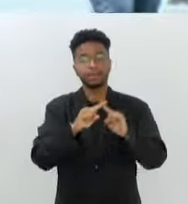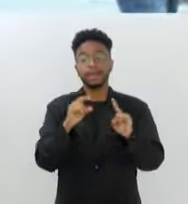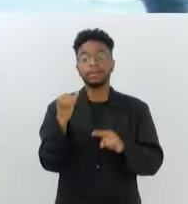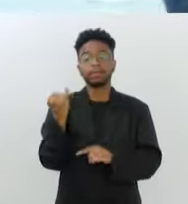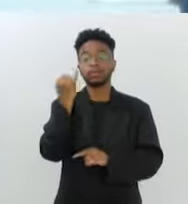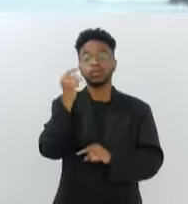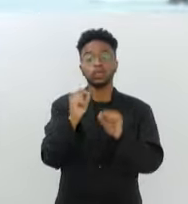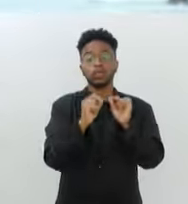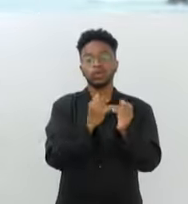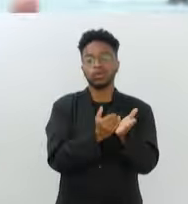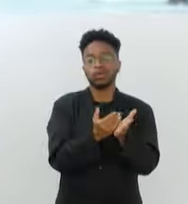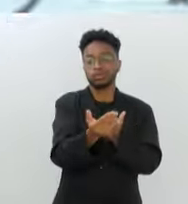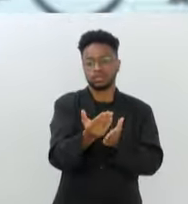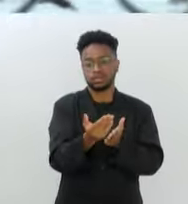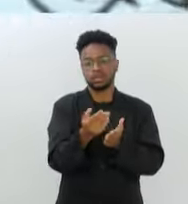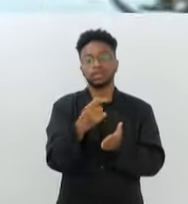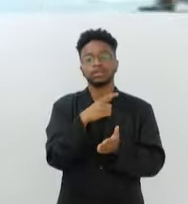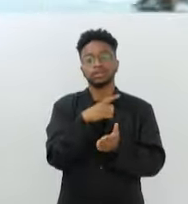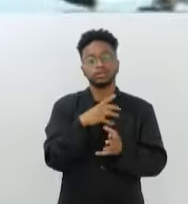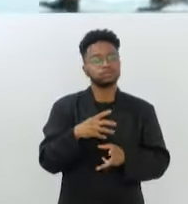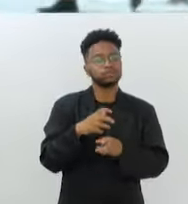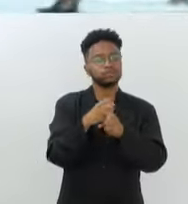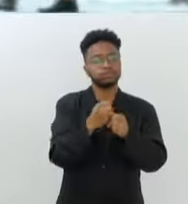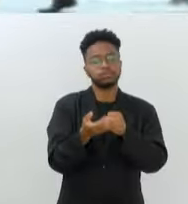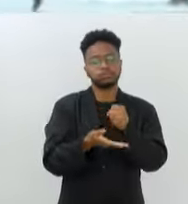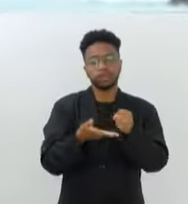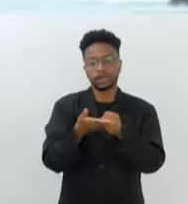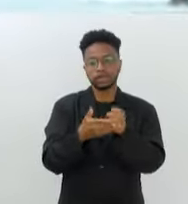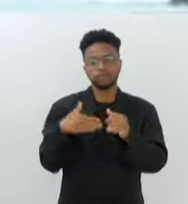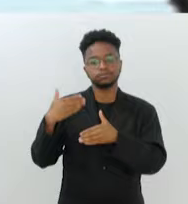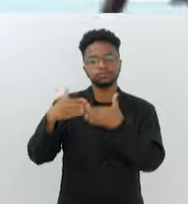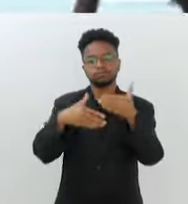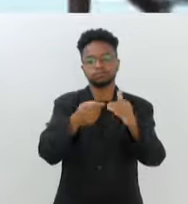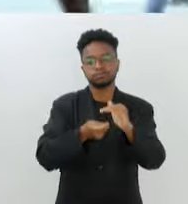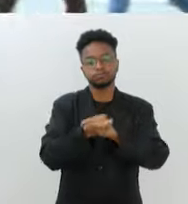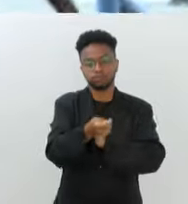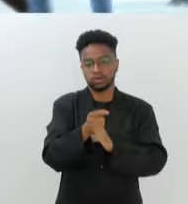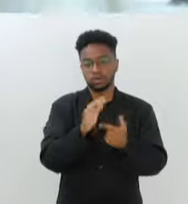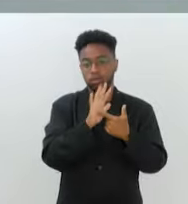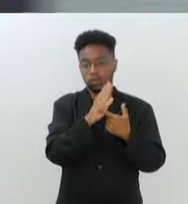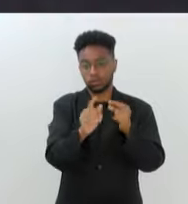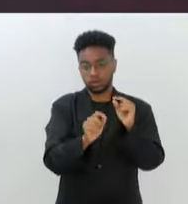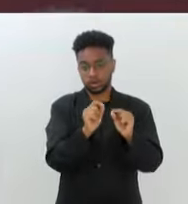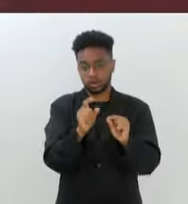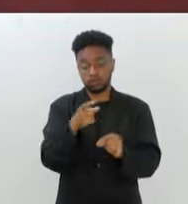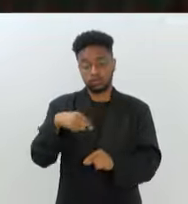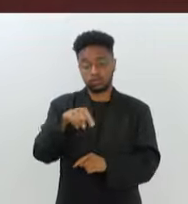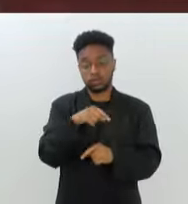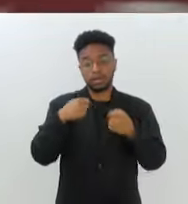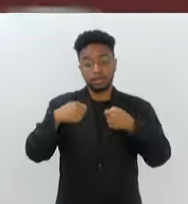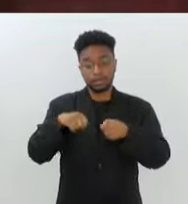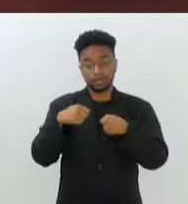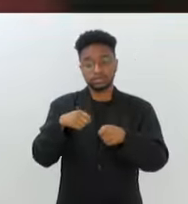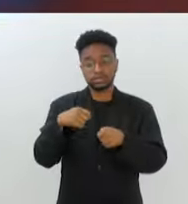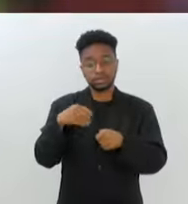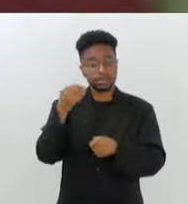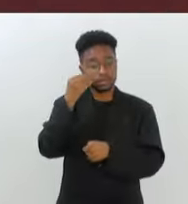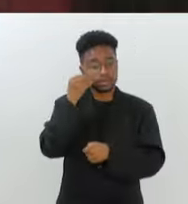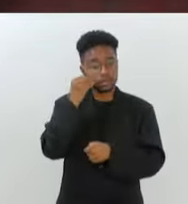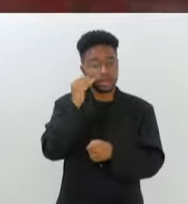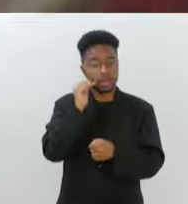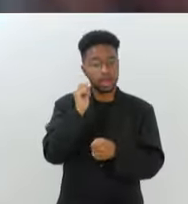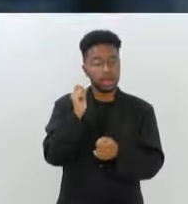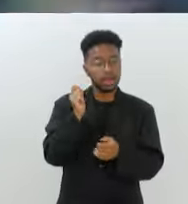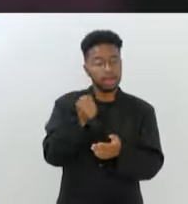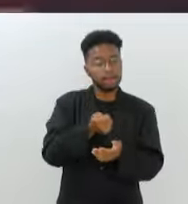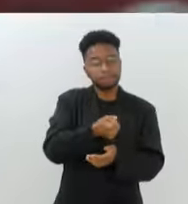começar. Existe uma equação básica no planejamento financeiro, nos investimentos, que fala o seguinte: você tem que fazer aportes mensais, ou